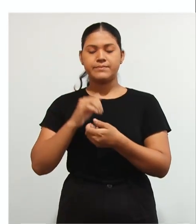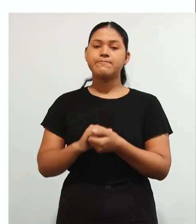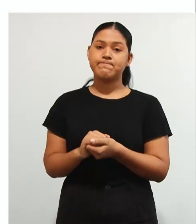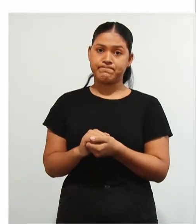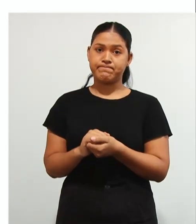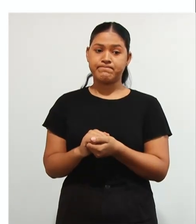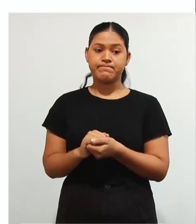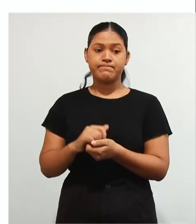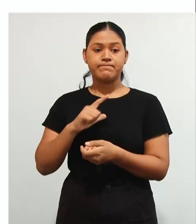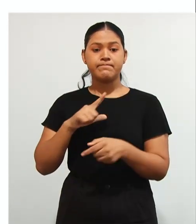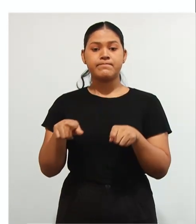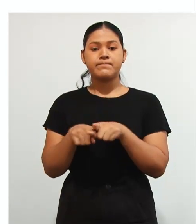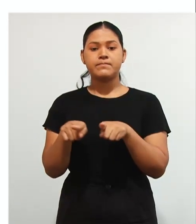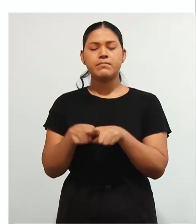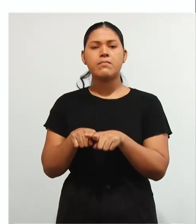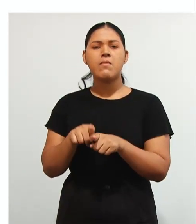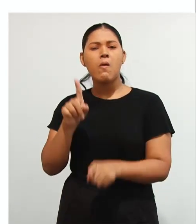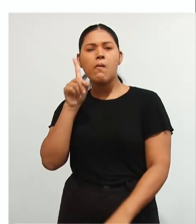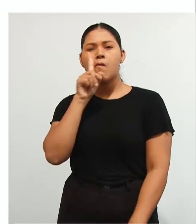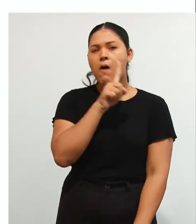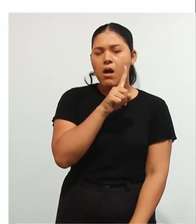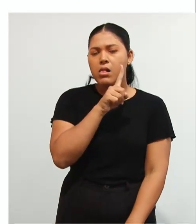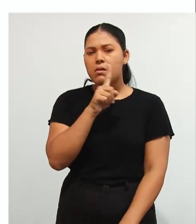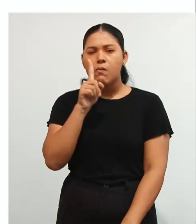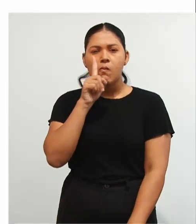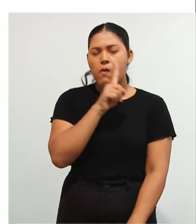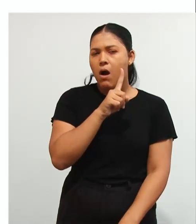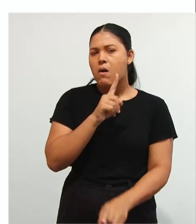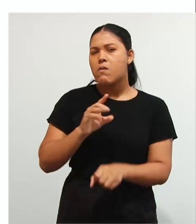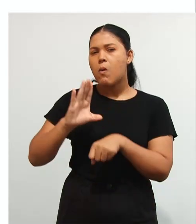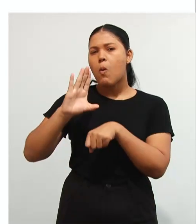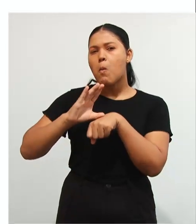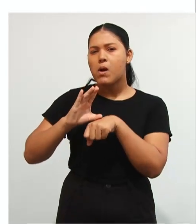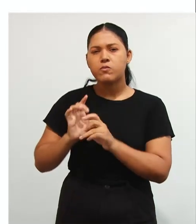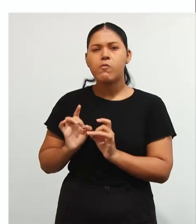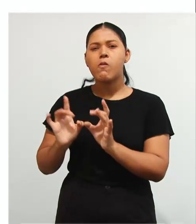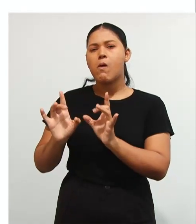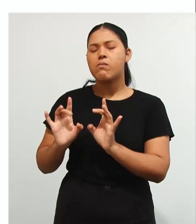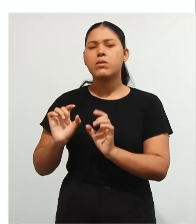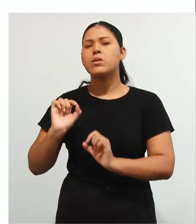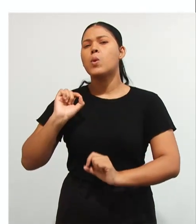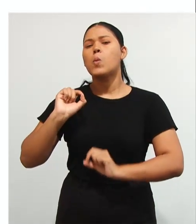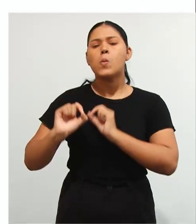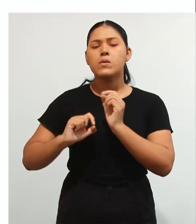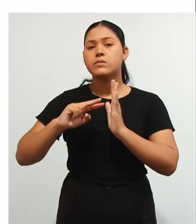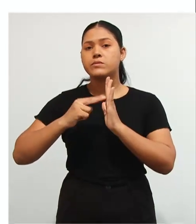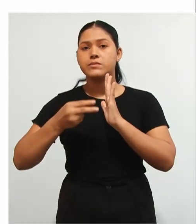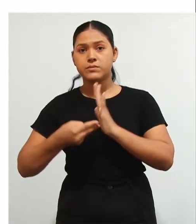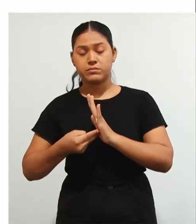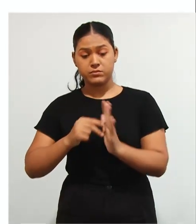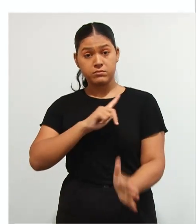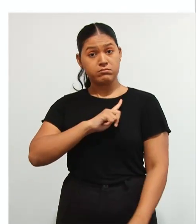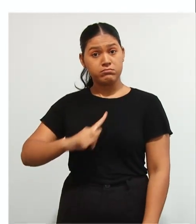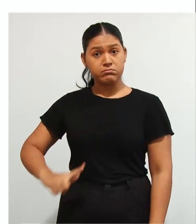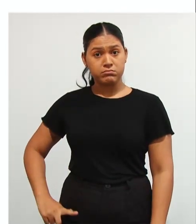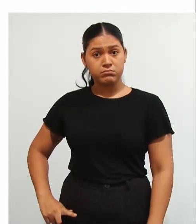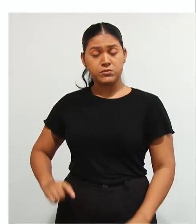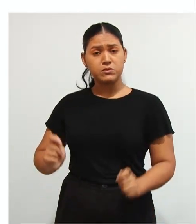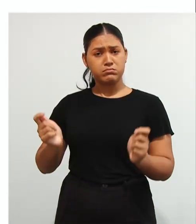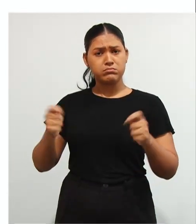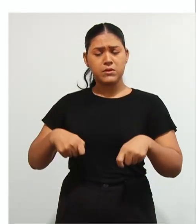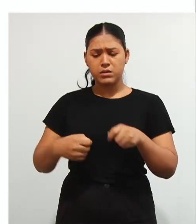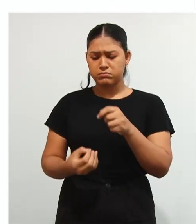que quando um celular, um smartphone entre em vigor na sociedade, entre num espaço muito importante na sociedade, uma